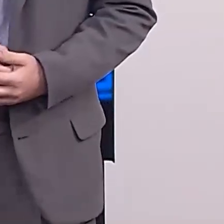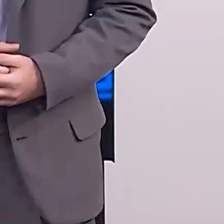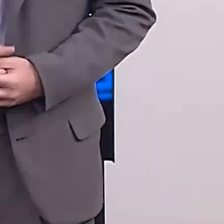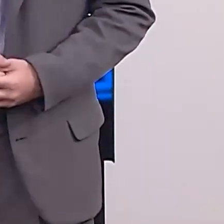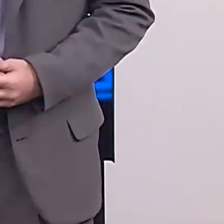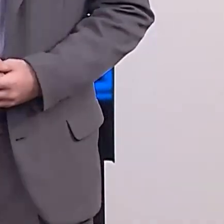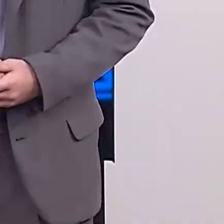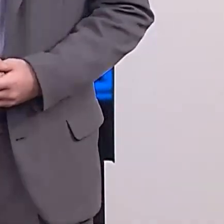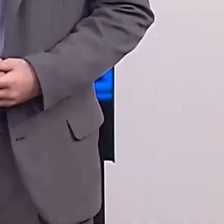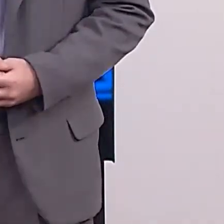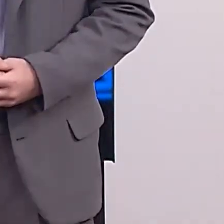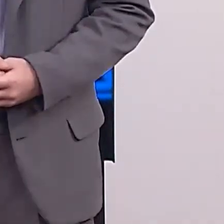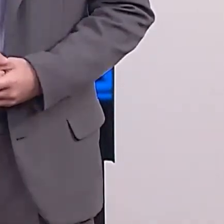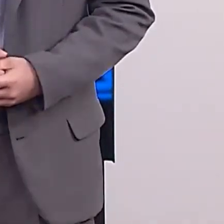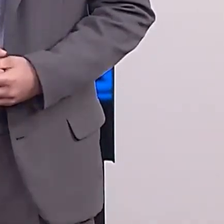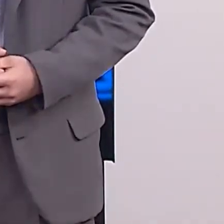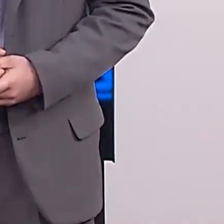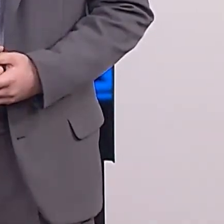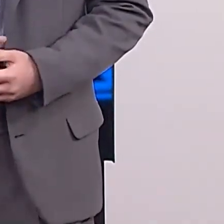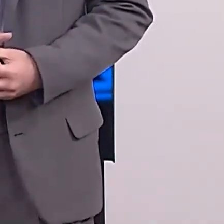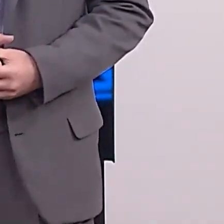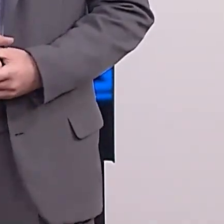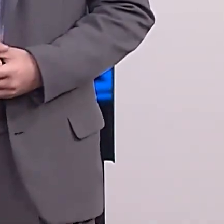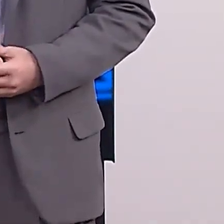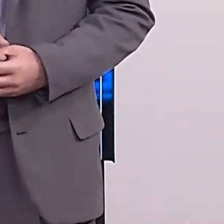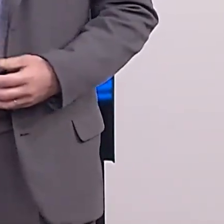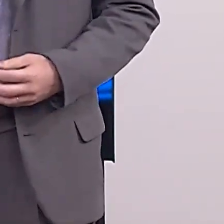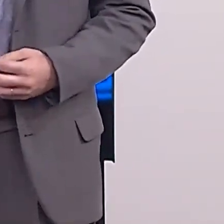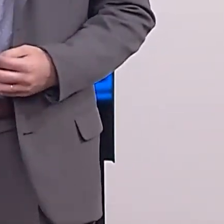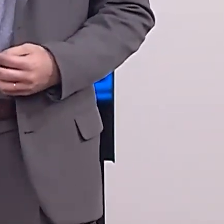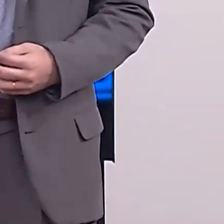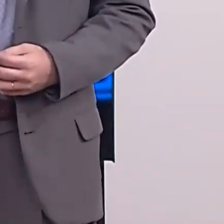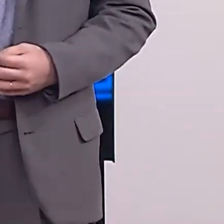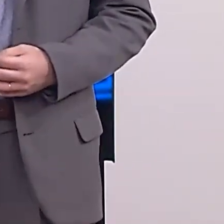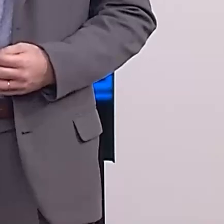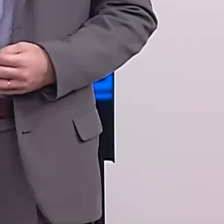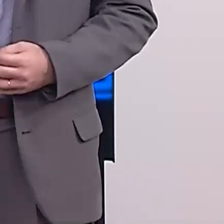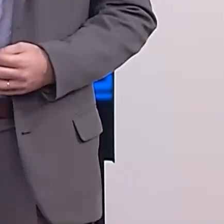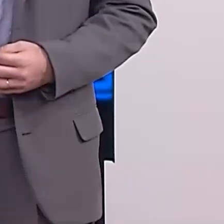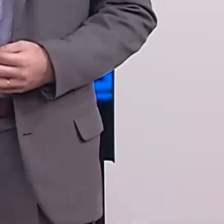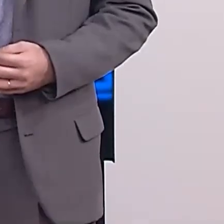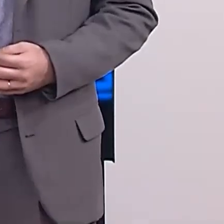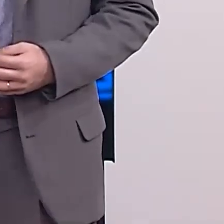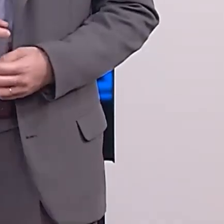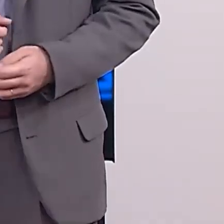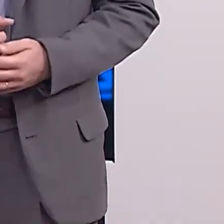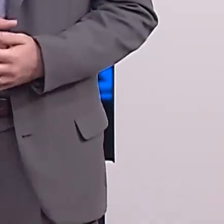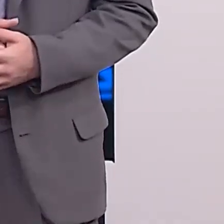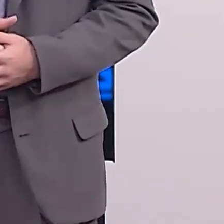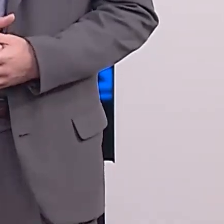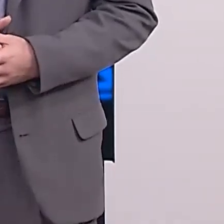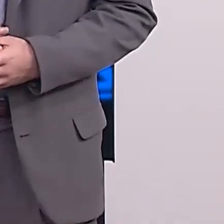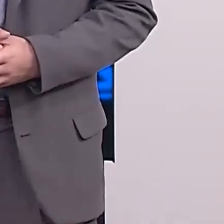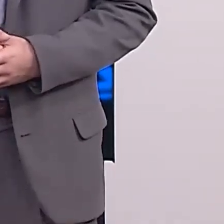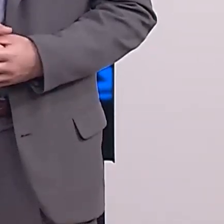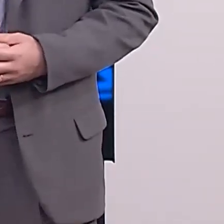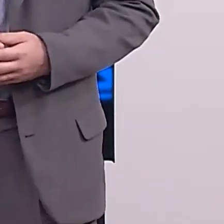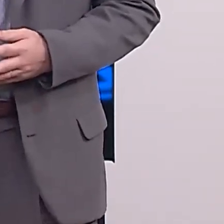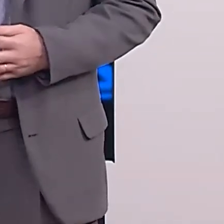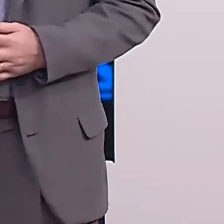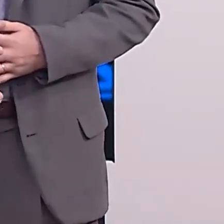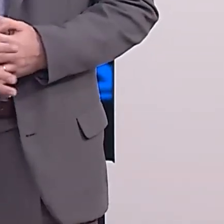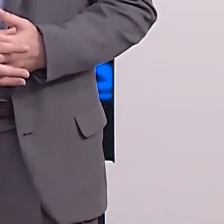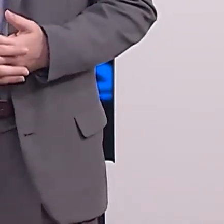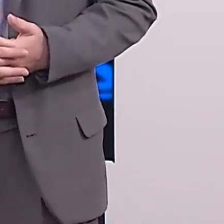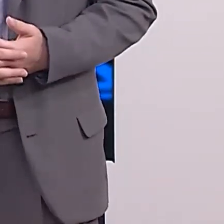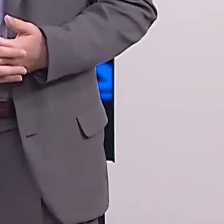Reunião movimentada na Comissão de Constituição, Justiça e Redação aqui na Assembleia, que aprovou relatórios de projetos de lei que tratam